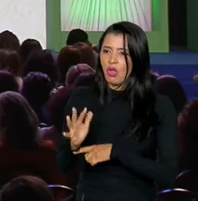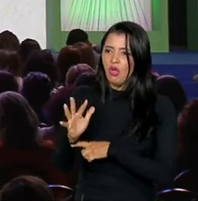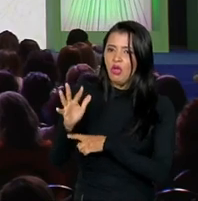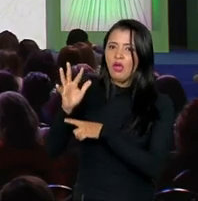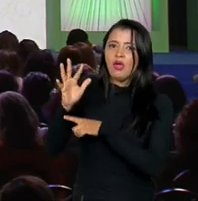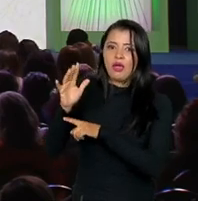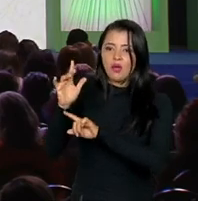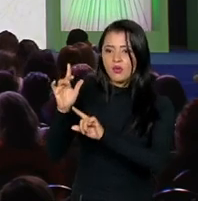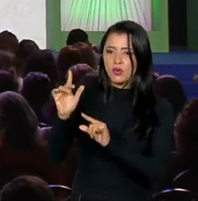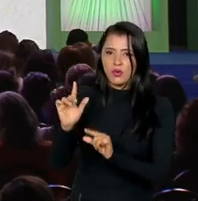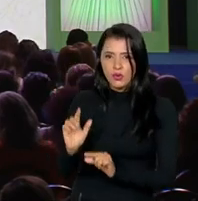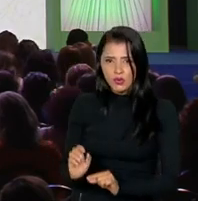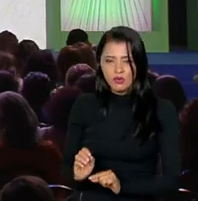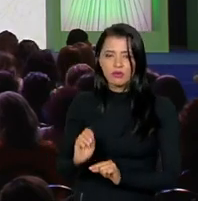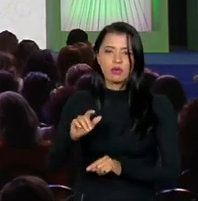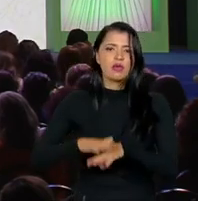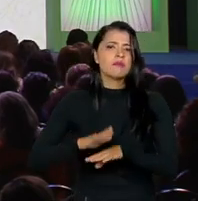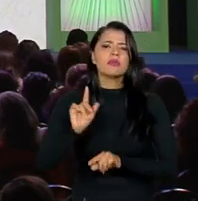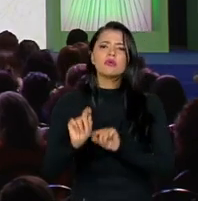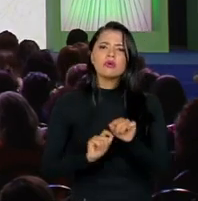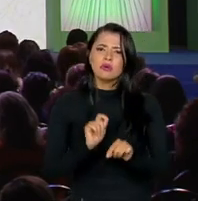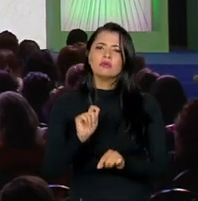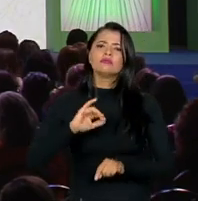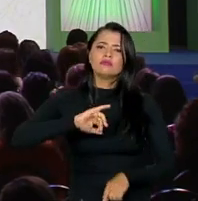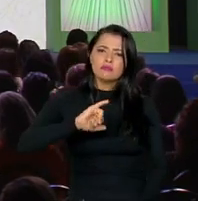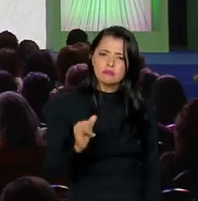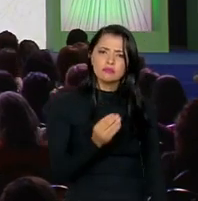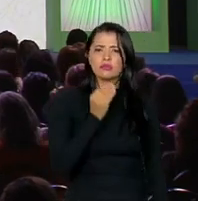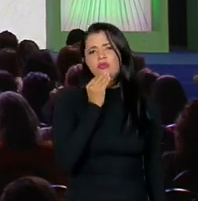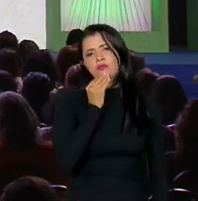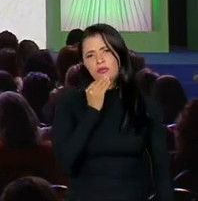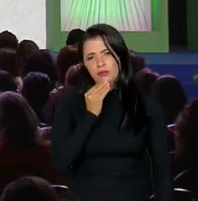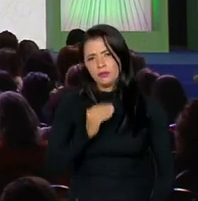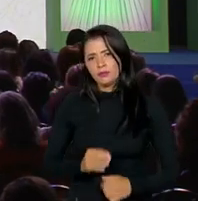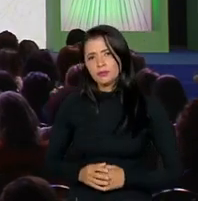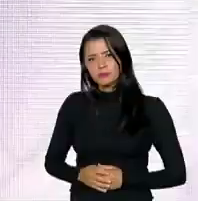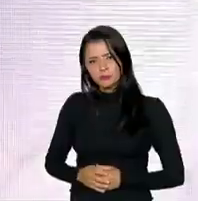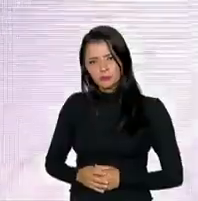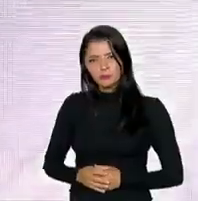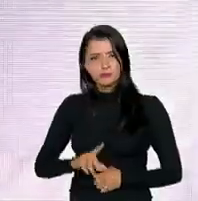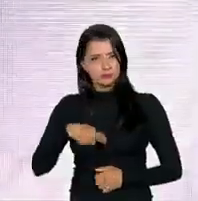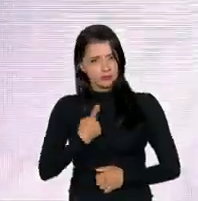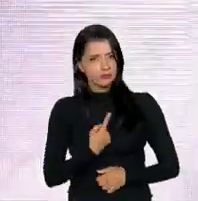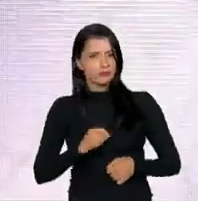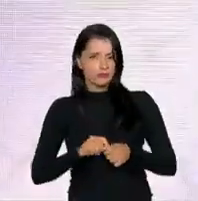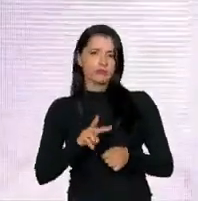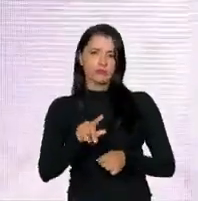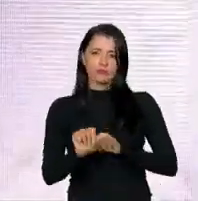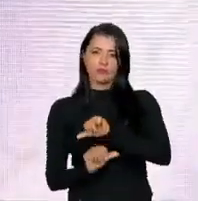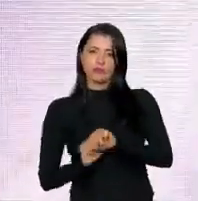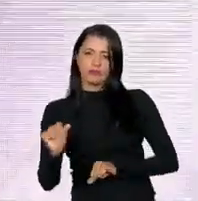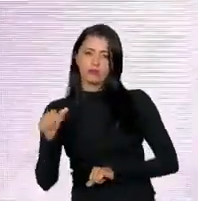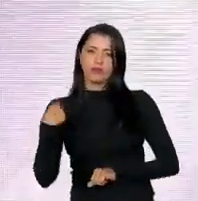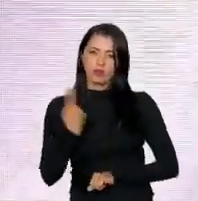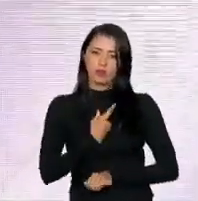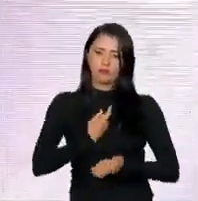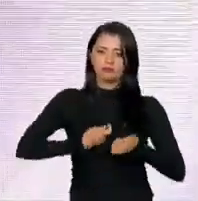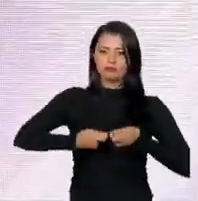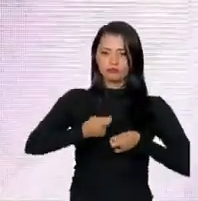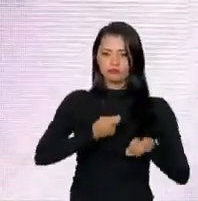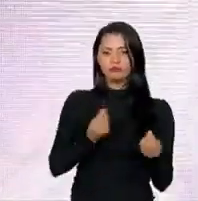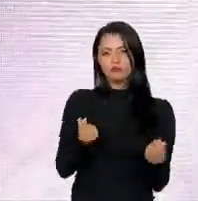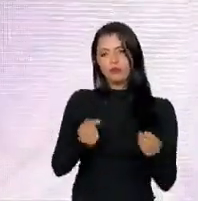mas, mais que isso, é aproveitar que vamos fazer transformações na nossa